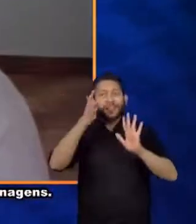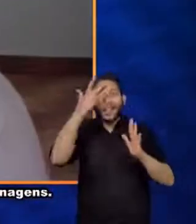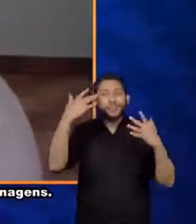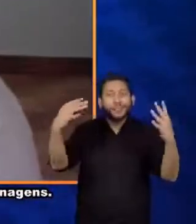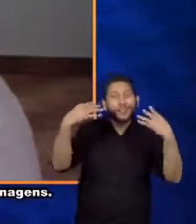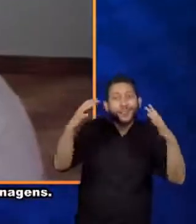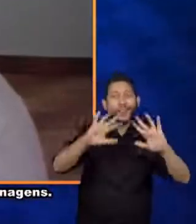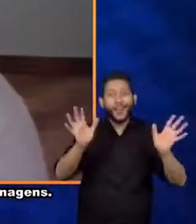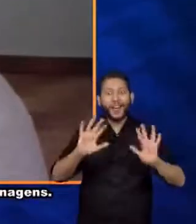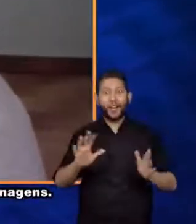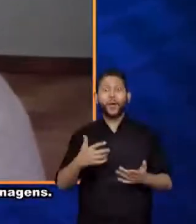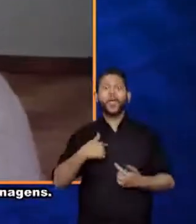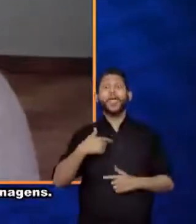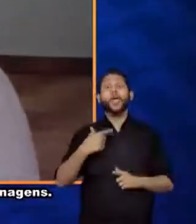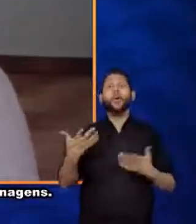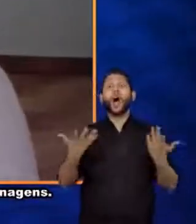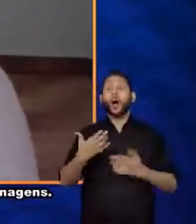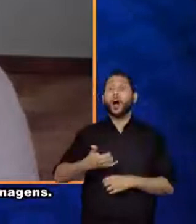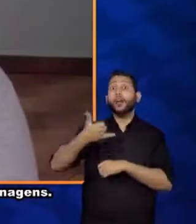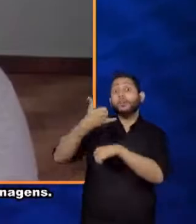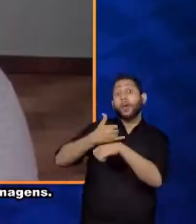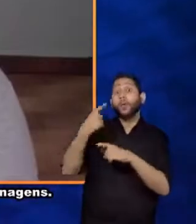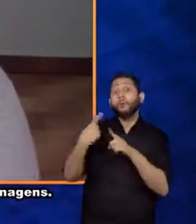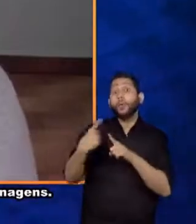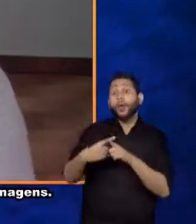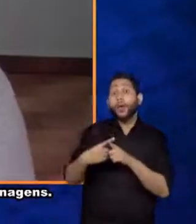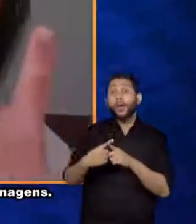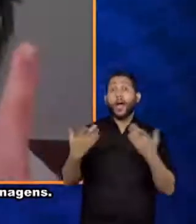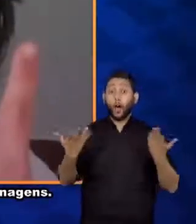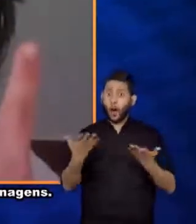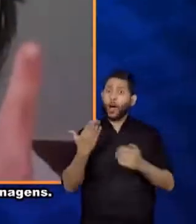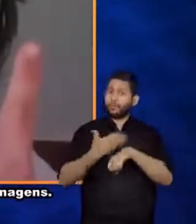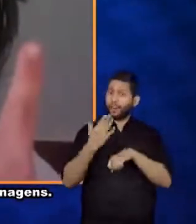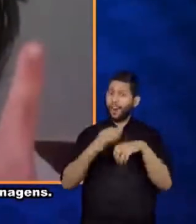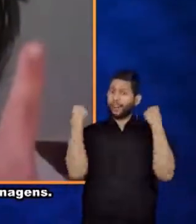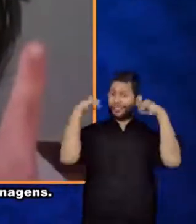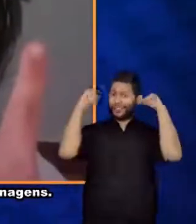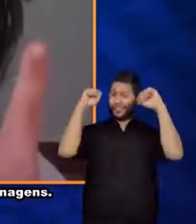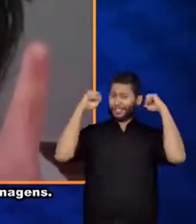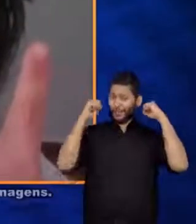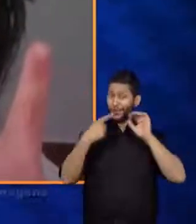Pessoal, essa durante a pandemia, precisa fazer exercícios.